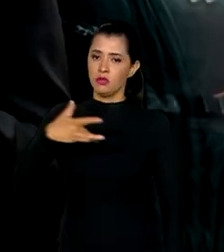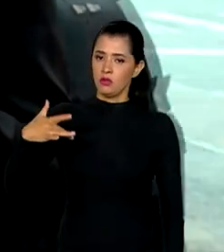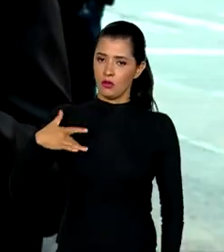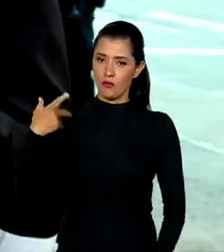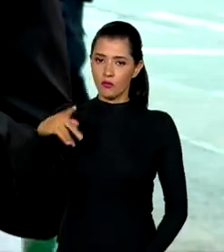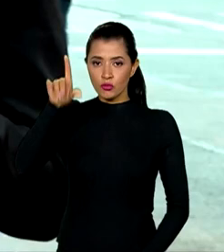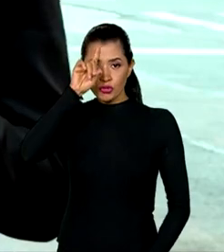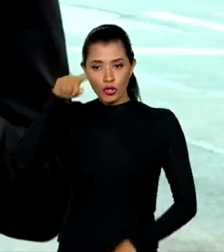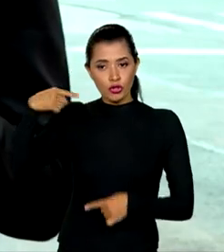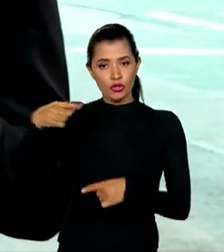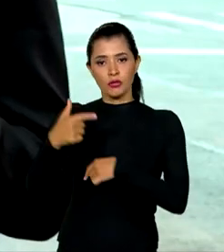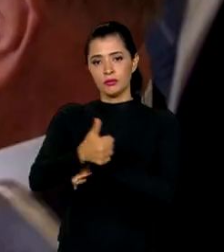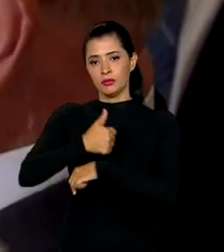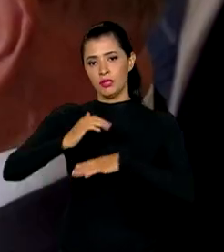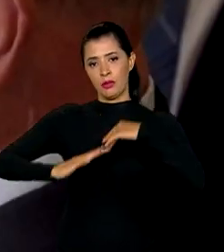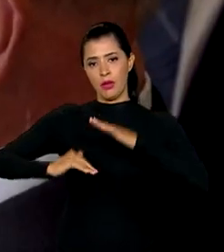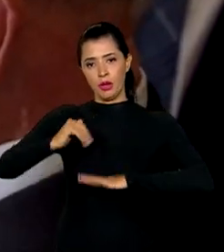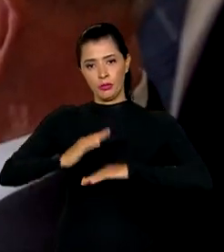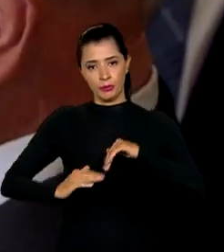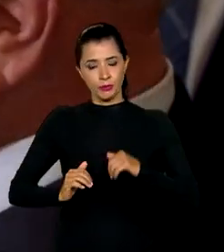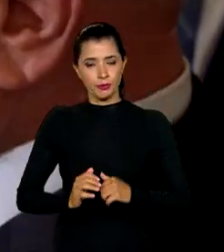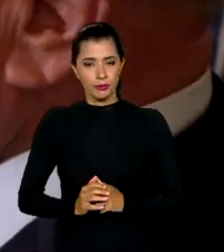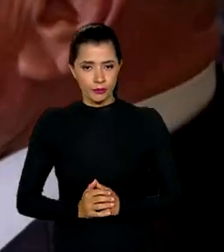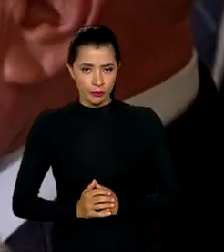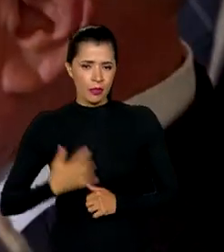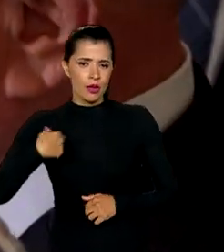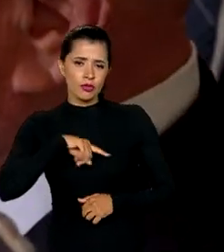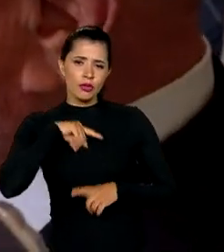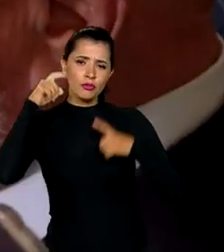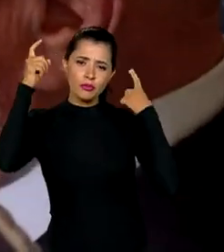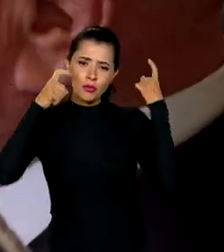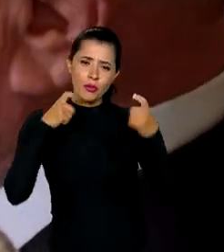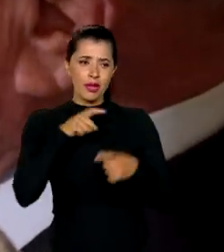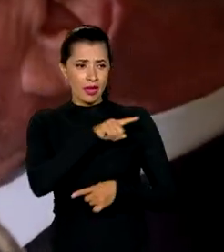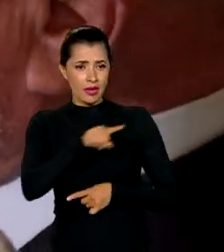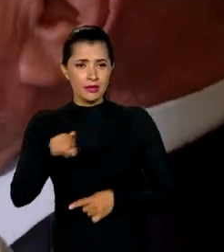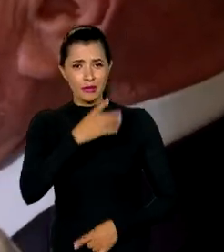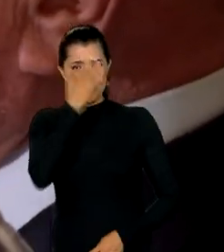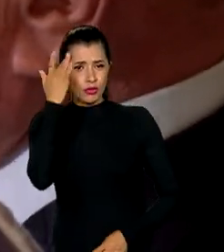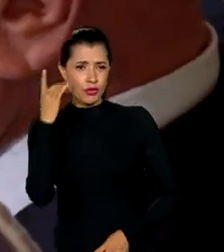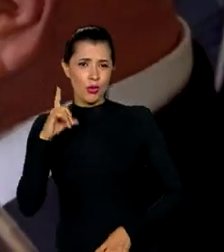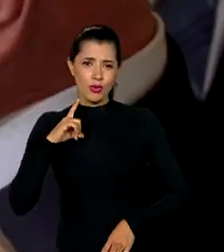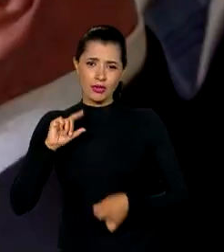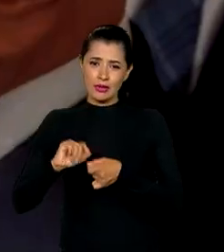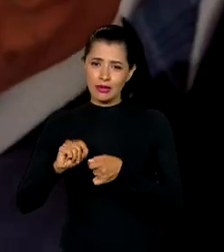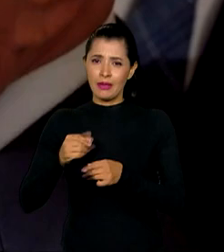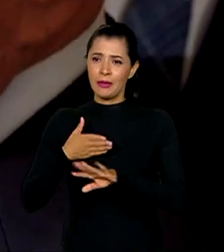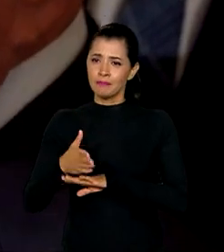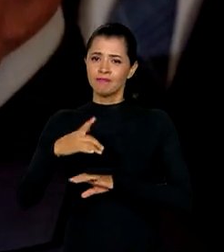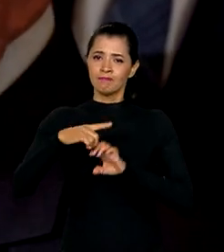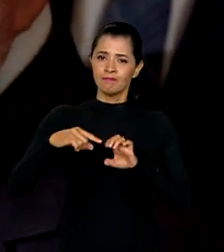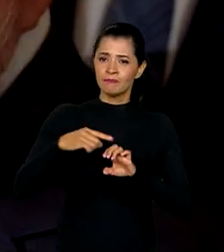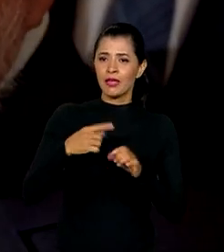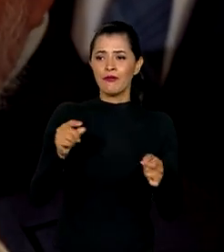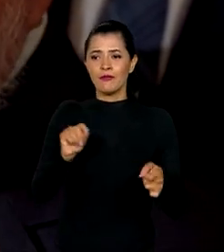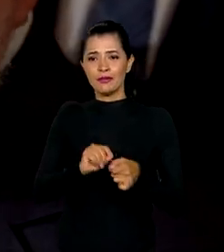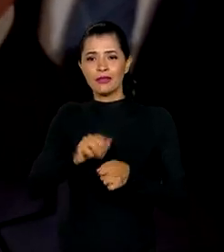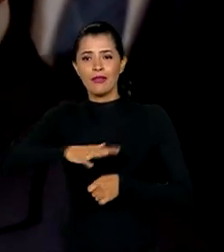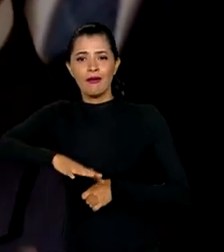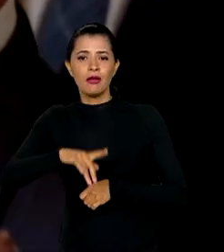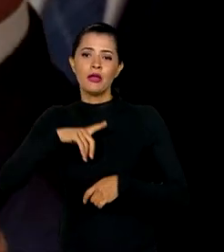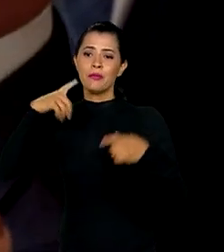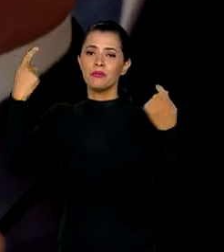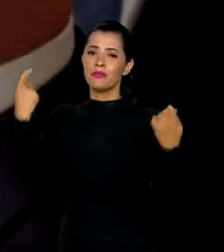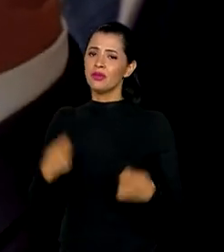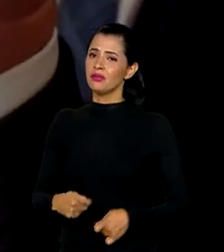no seu dia a dia profissional. A gente se preocupa que mesmo para essas pessoas que querem fazer empreendedorismo, é preciso que haja